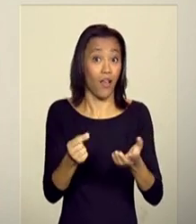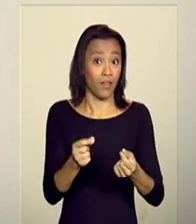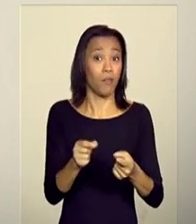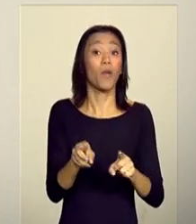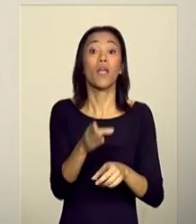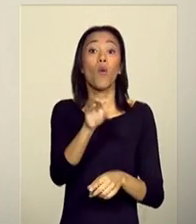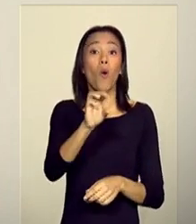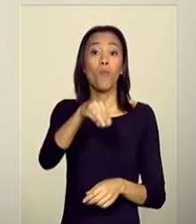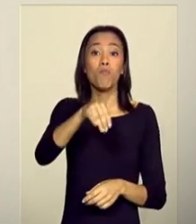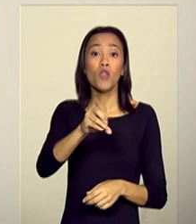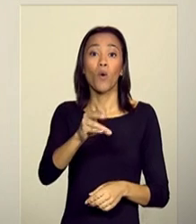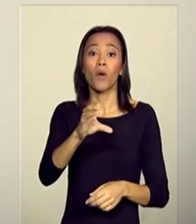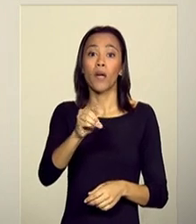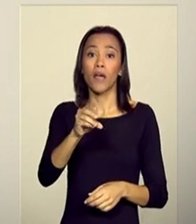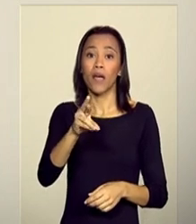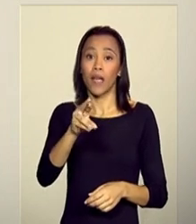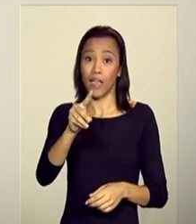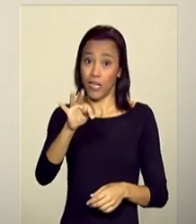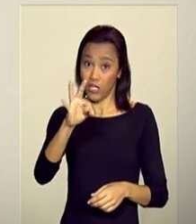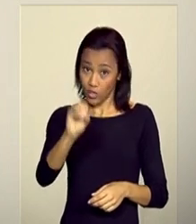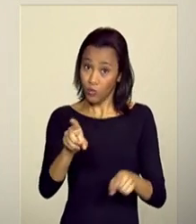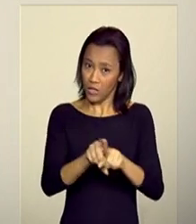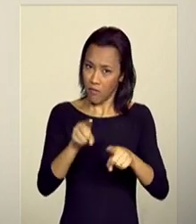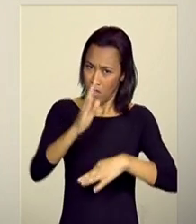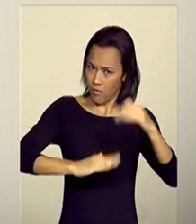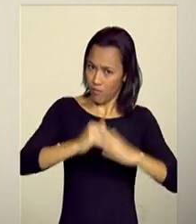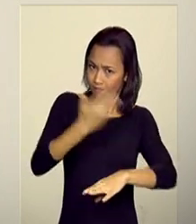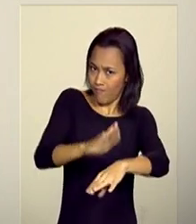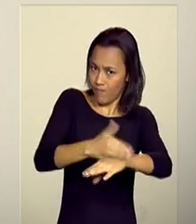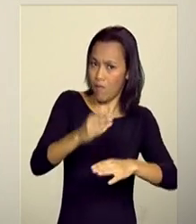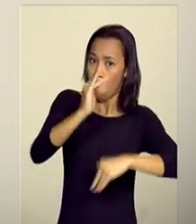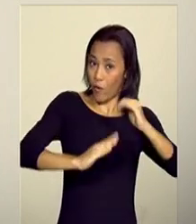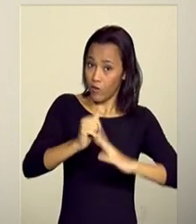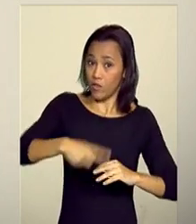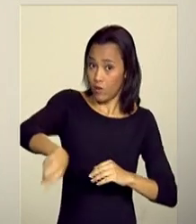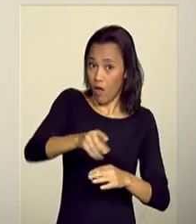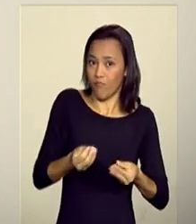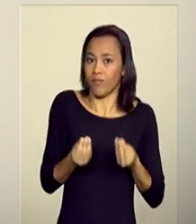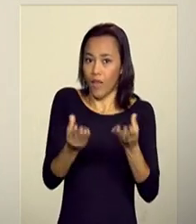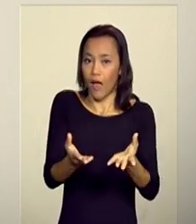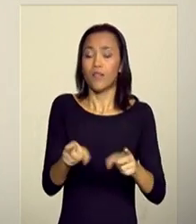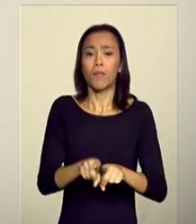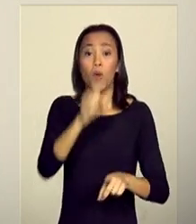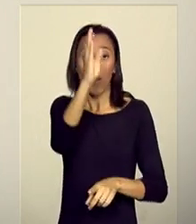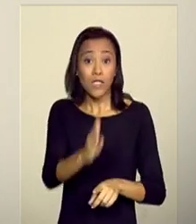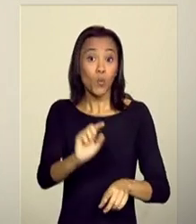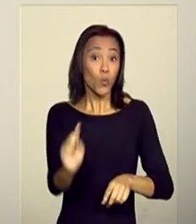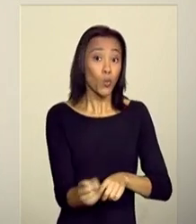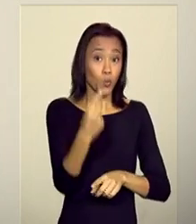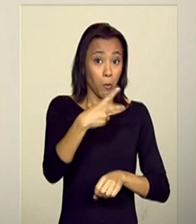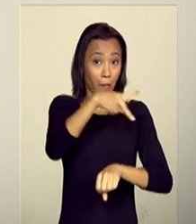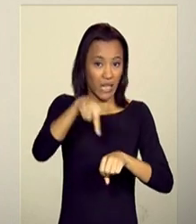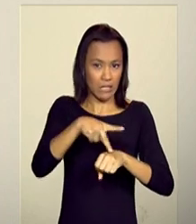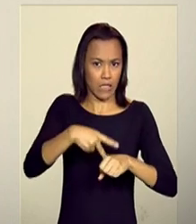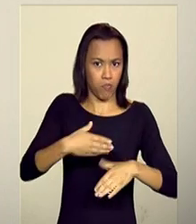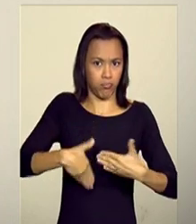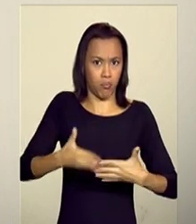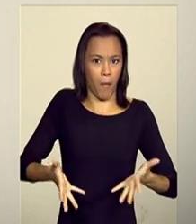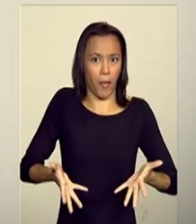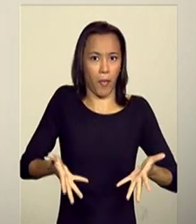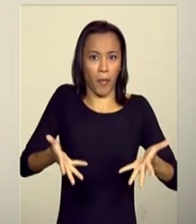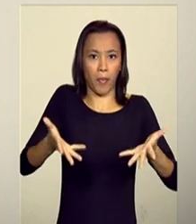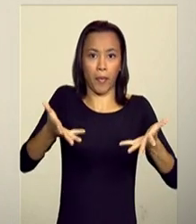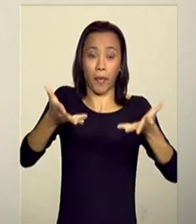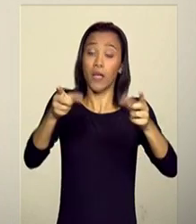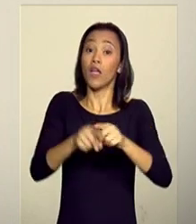como o microcrédito e a capacitação profissional o Brasil como o único país emergente onde